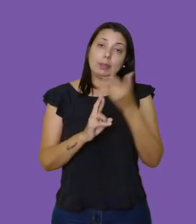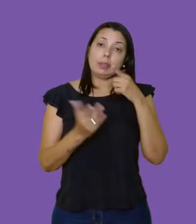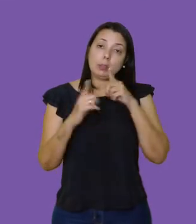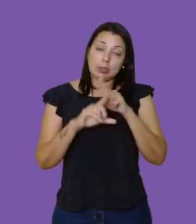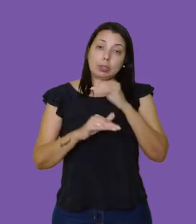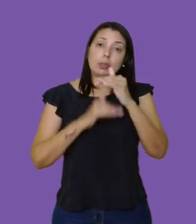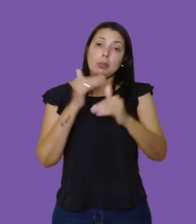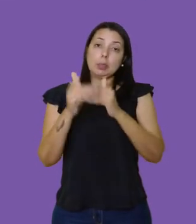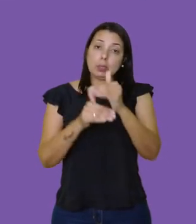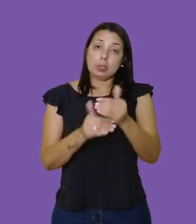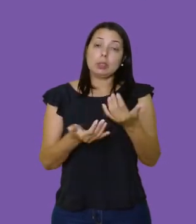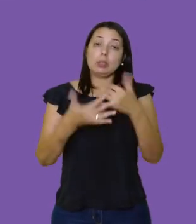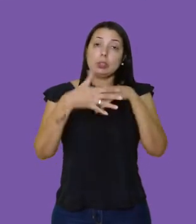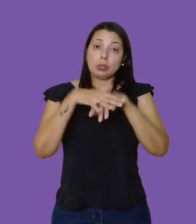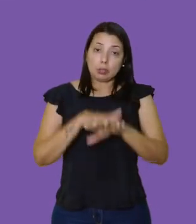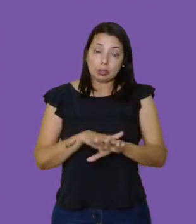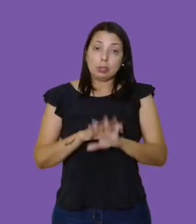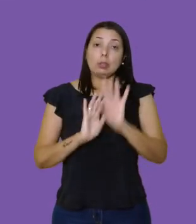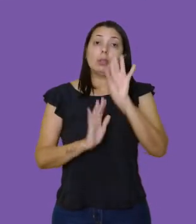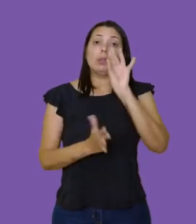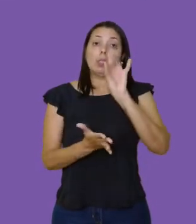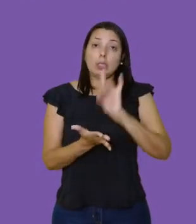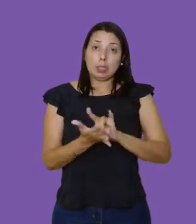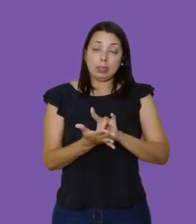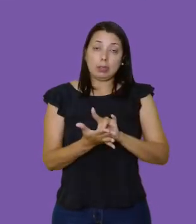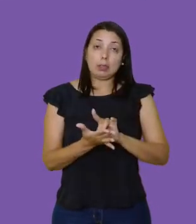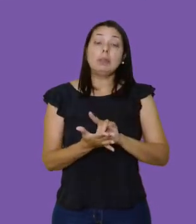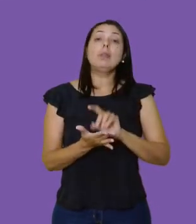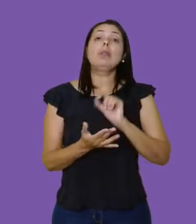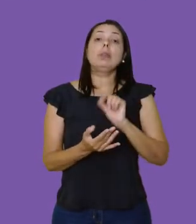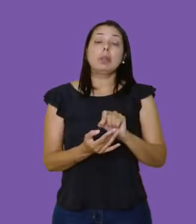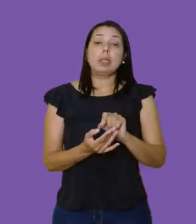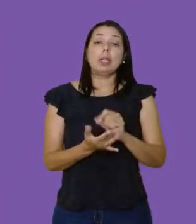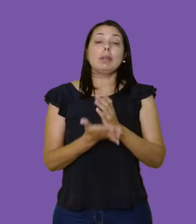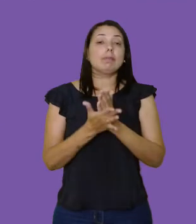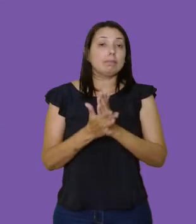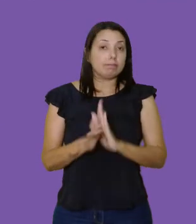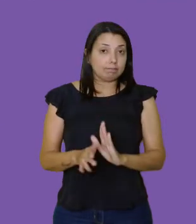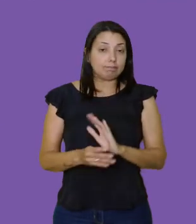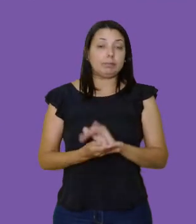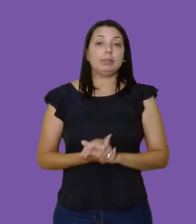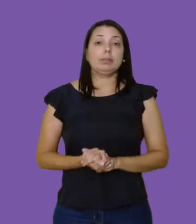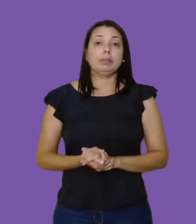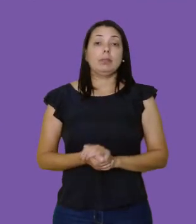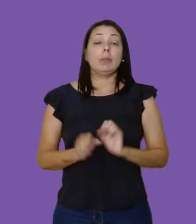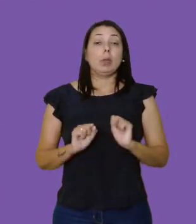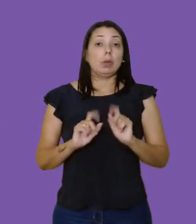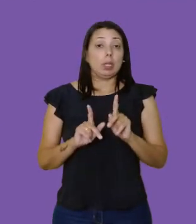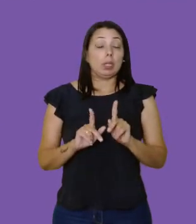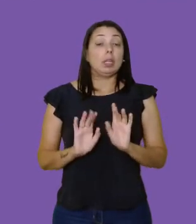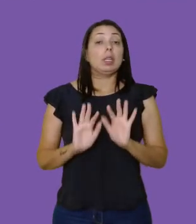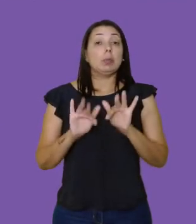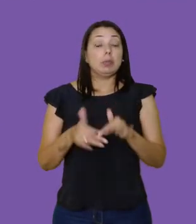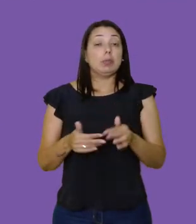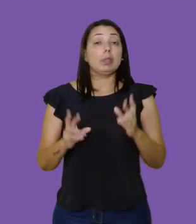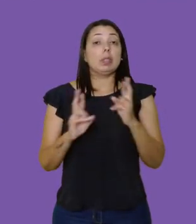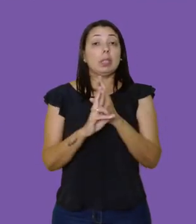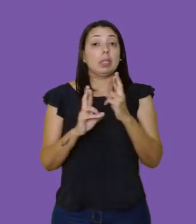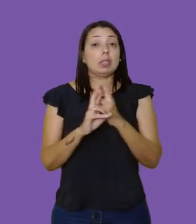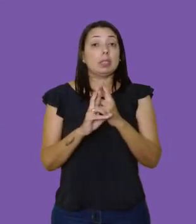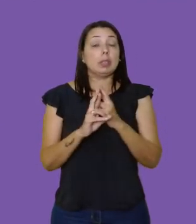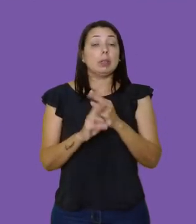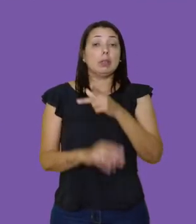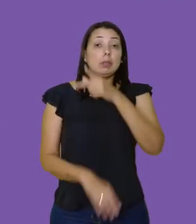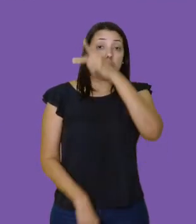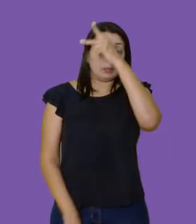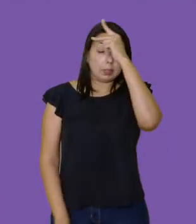um processo de inclusão real está sendo aniquilado. Né? Por fim, a relação com os